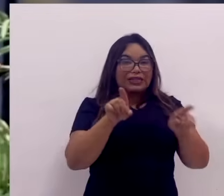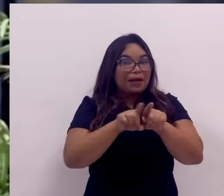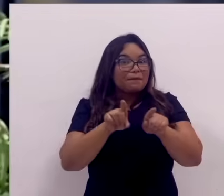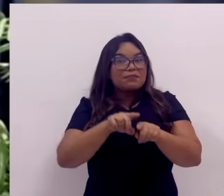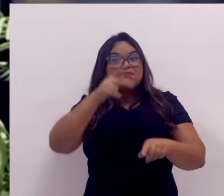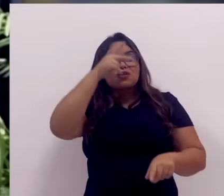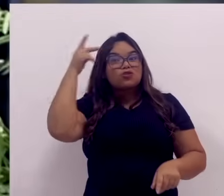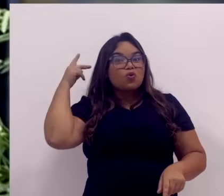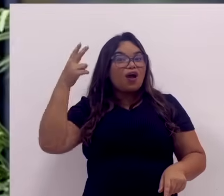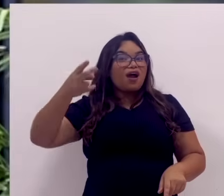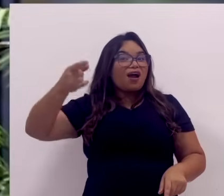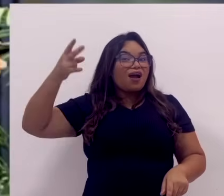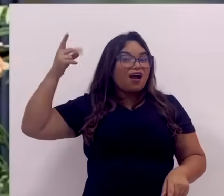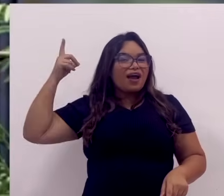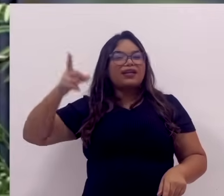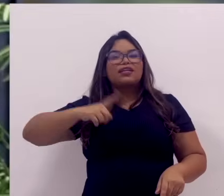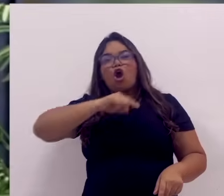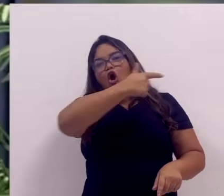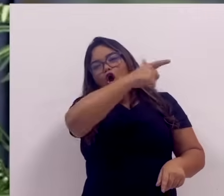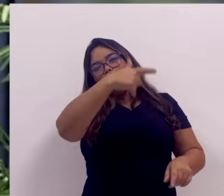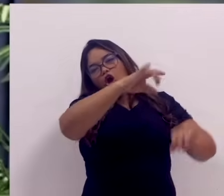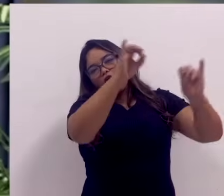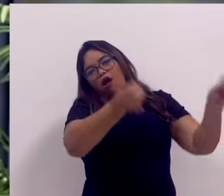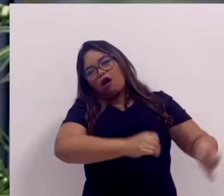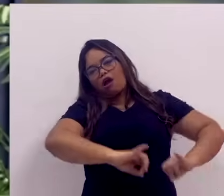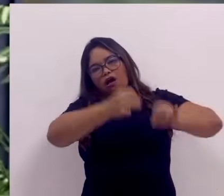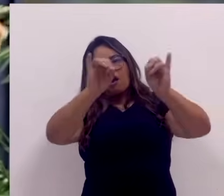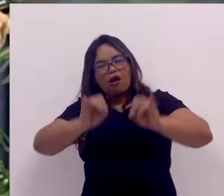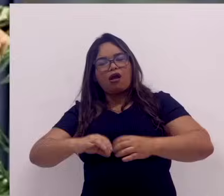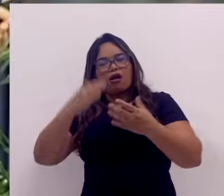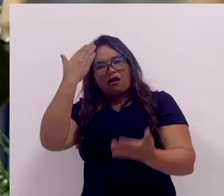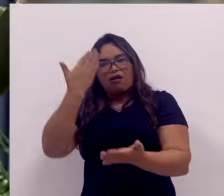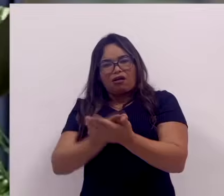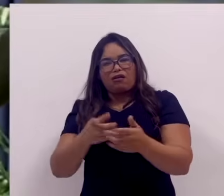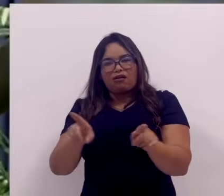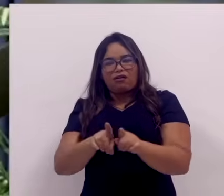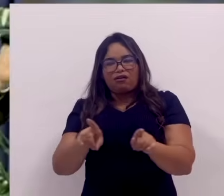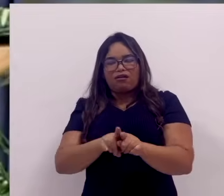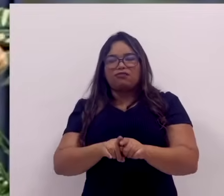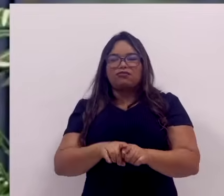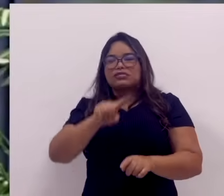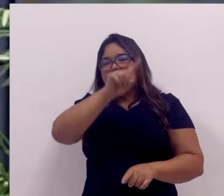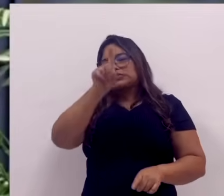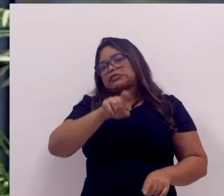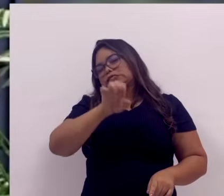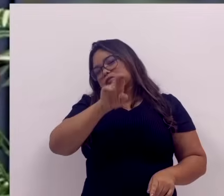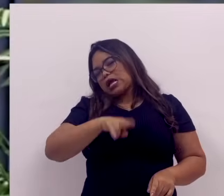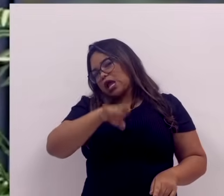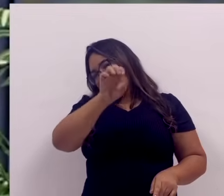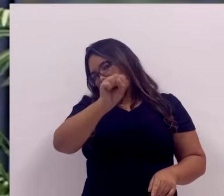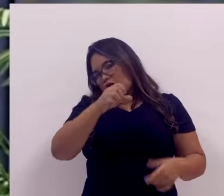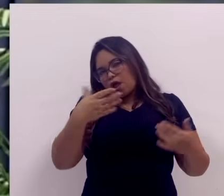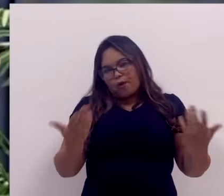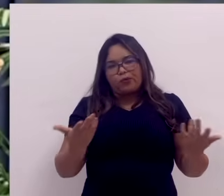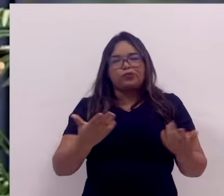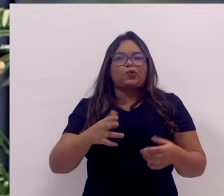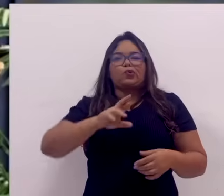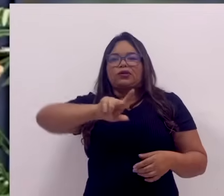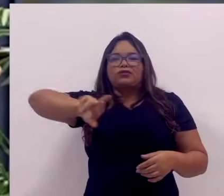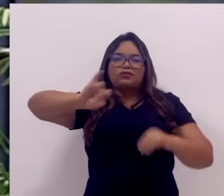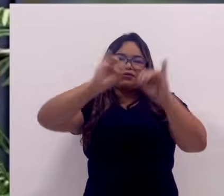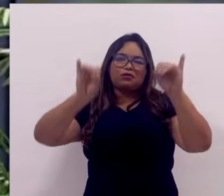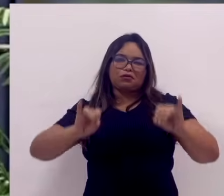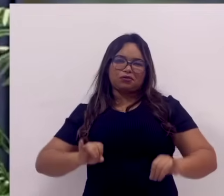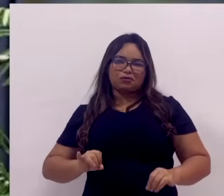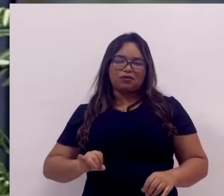ou dos anglo-saxões, temos uma religião que é nórdica, porque é de lá que viemos dos godos,